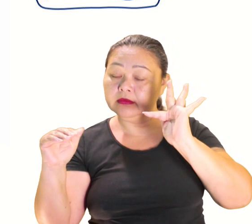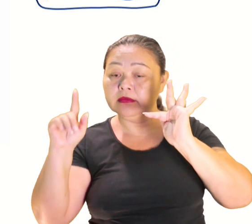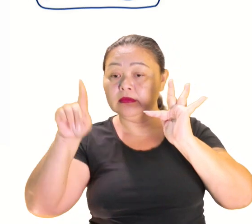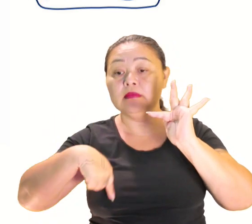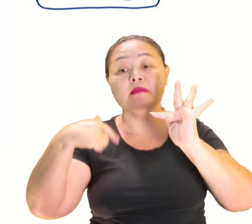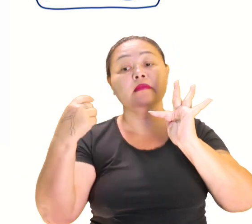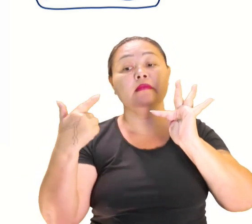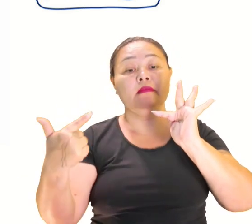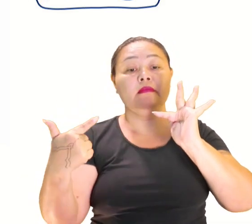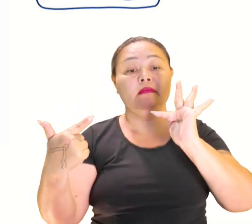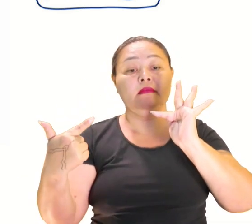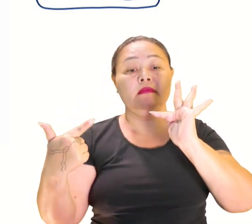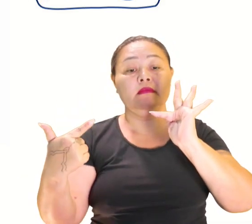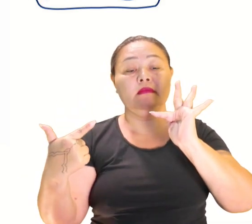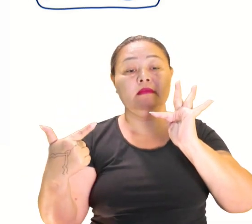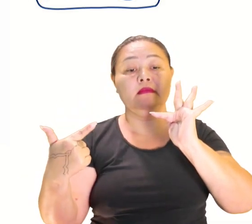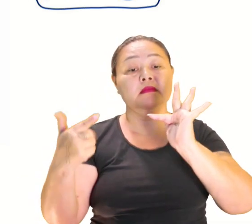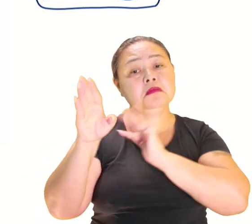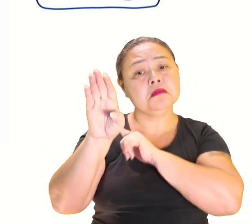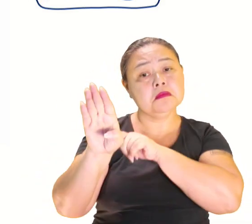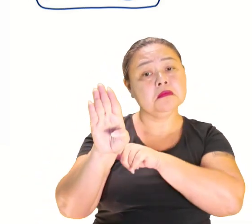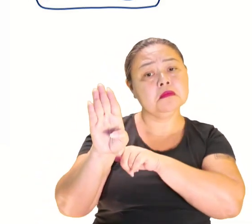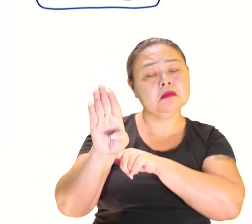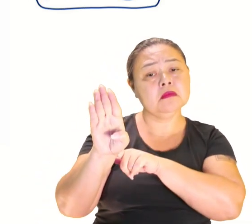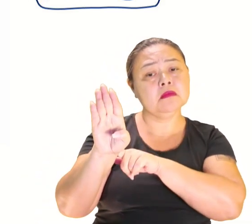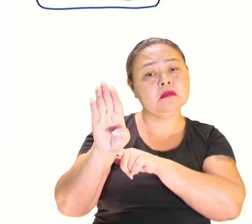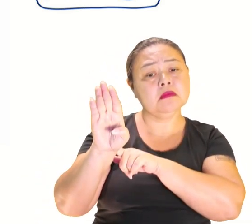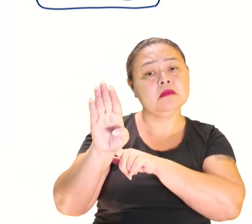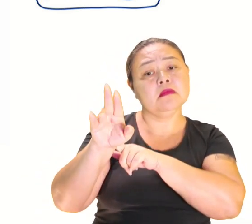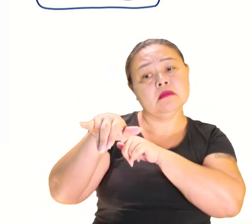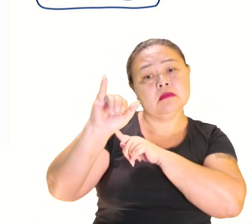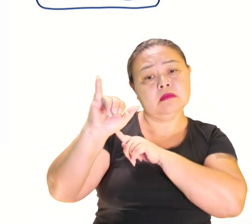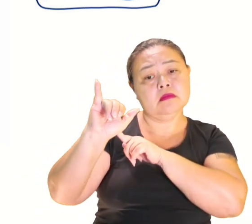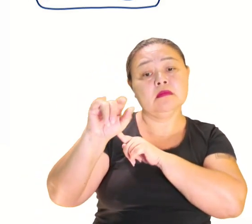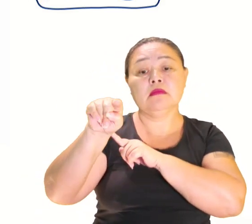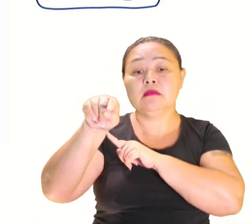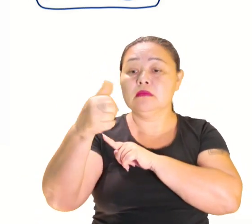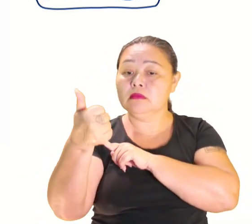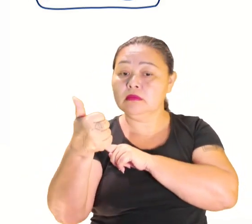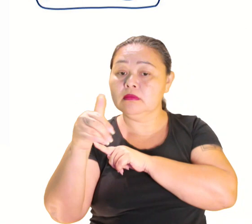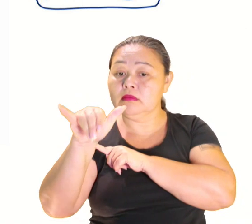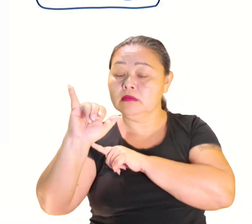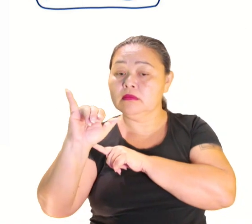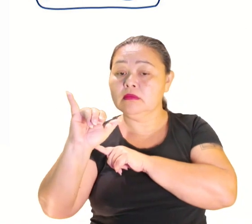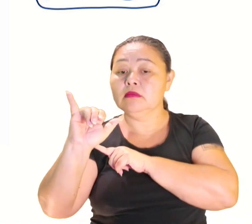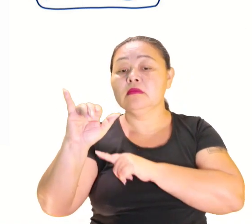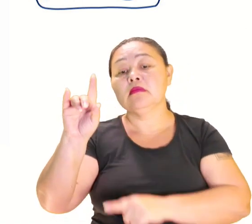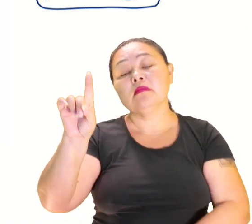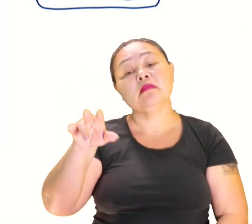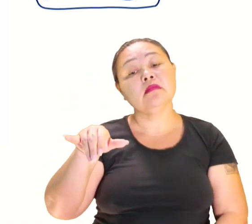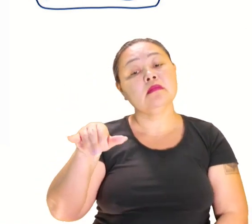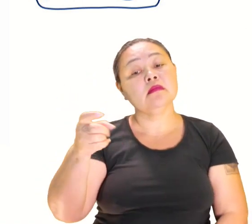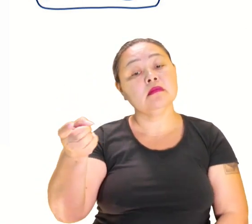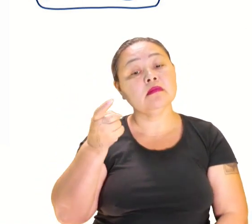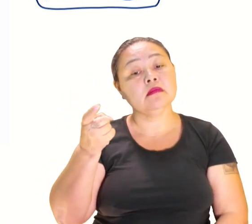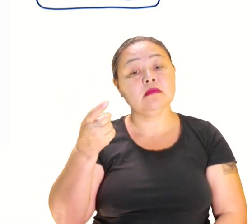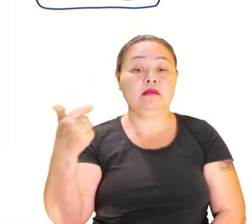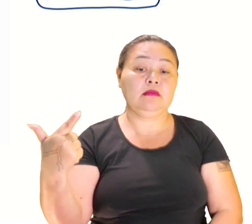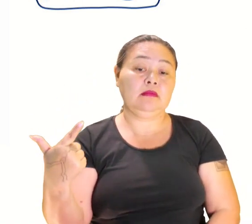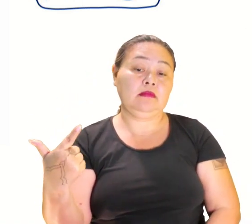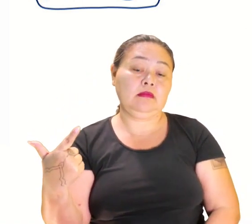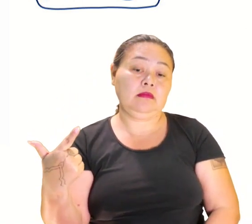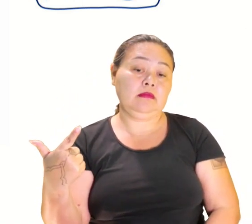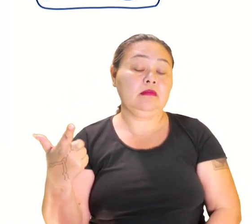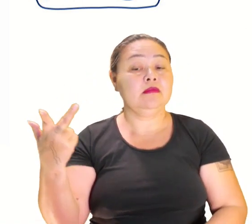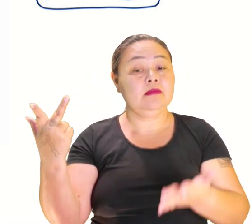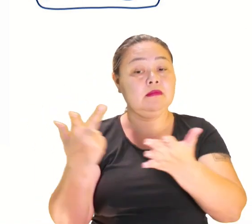igual a 2... ele está dizendo aqui, o meu B tem um y valendo 1, né? E um x ele está dizendo valendo 2.